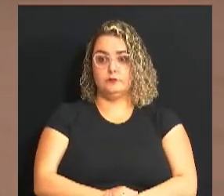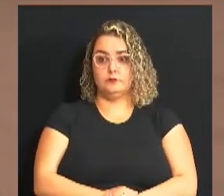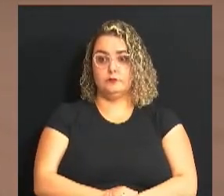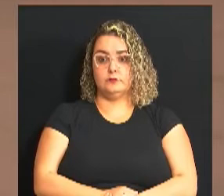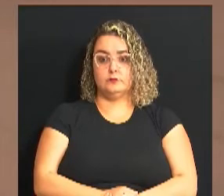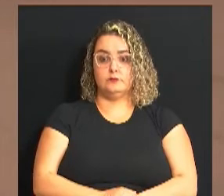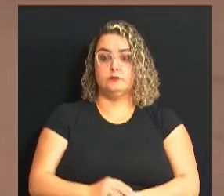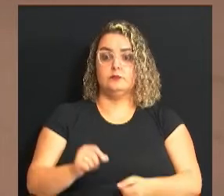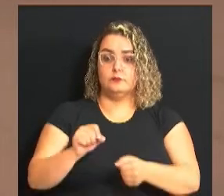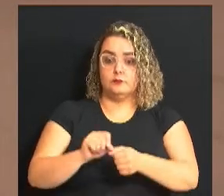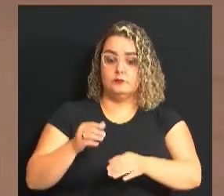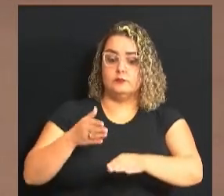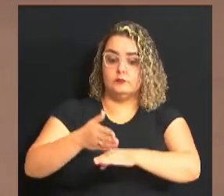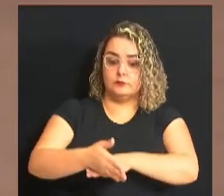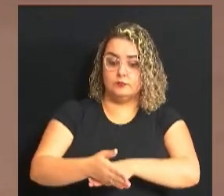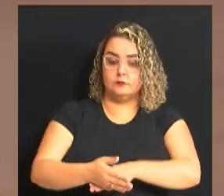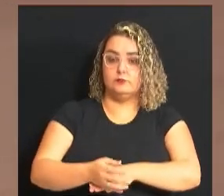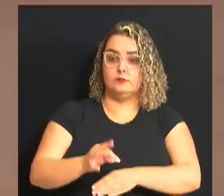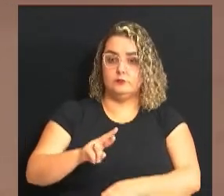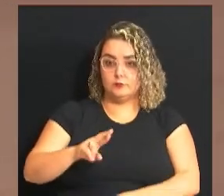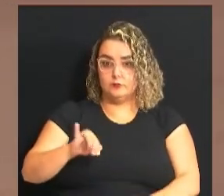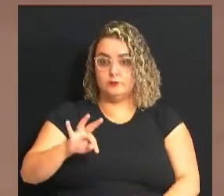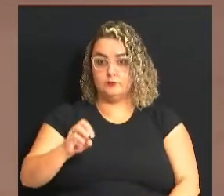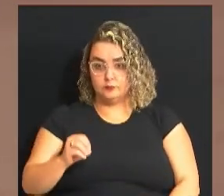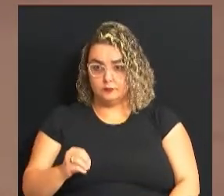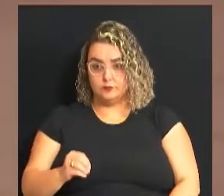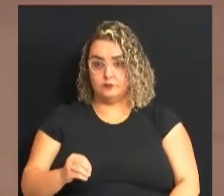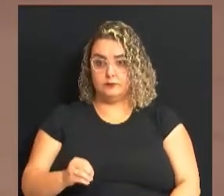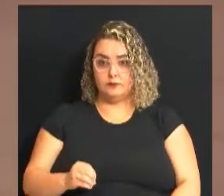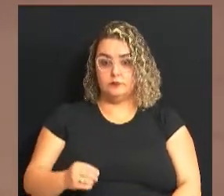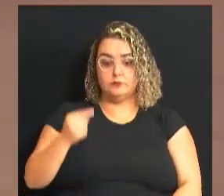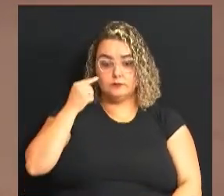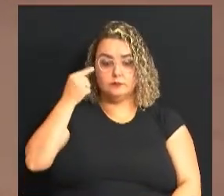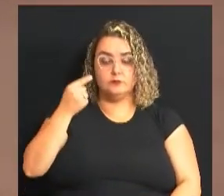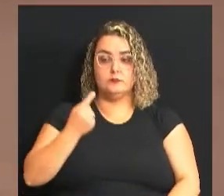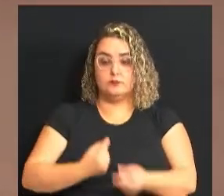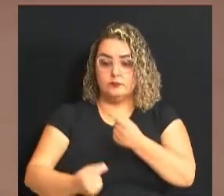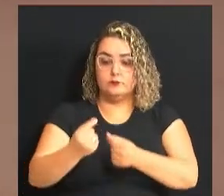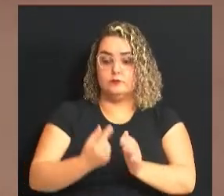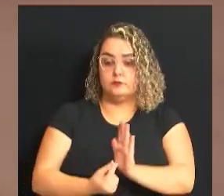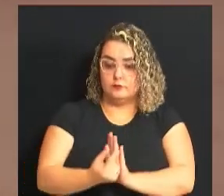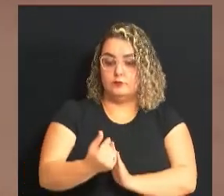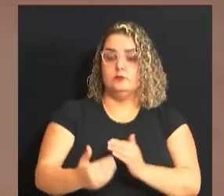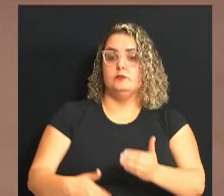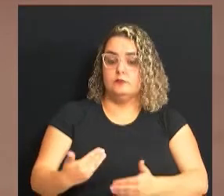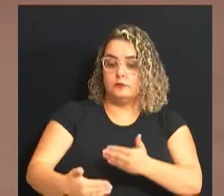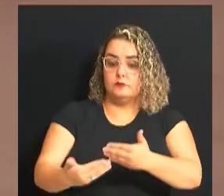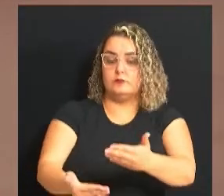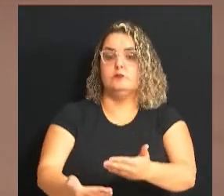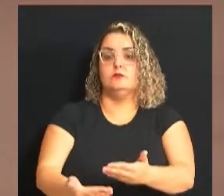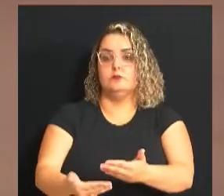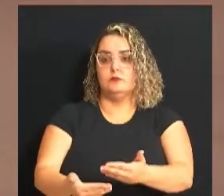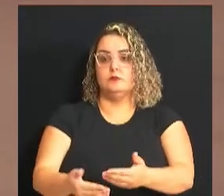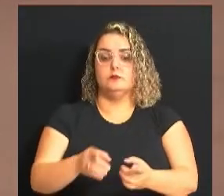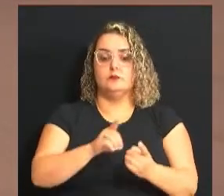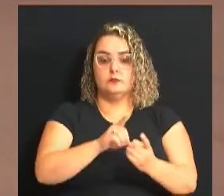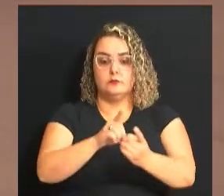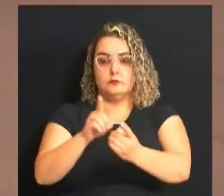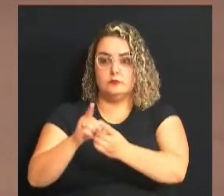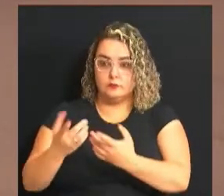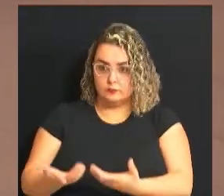fazendo parte desse rito, as previsões orçamentárias e de planejamento foram atendidas